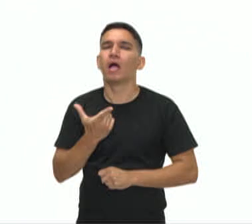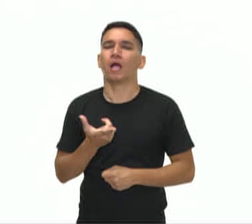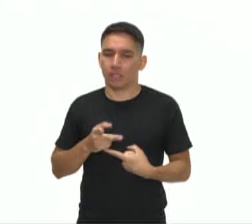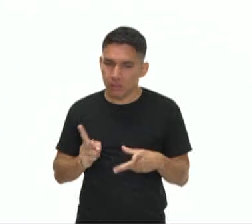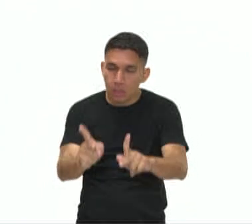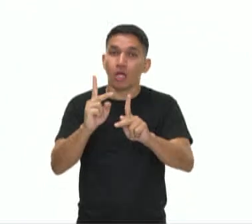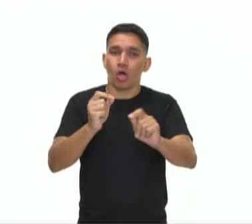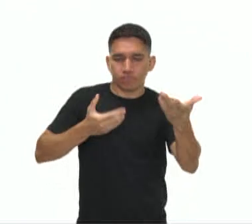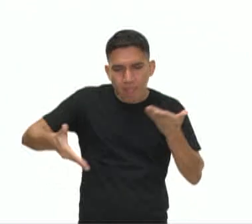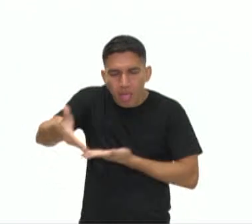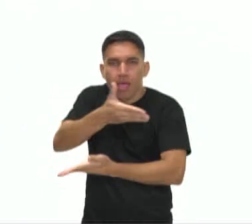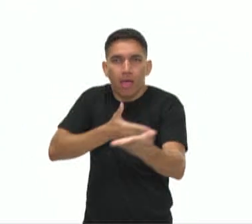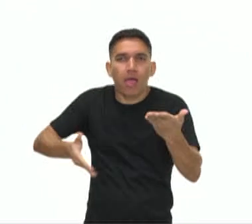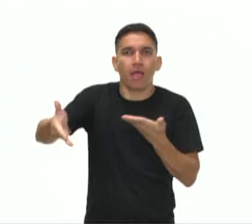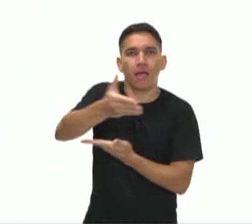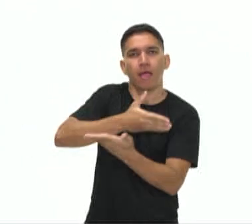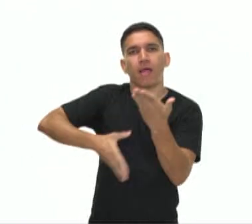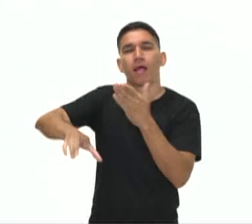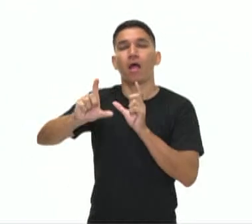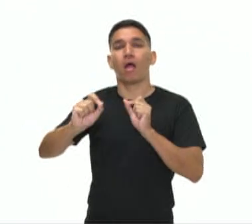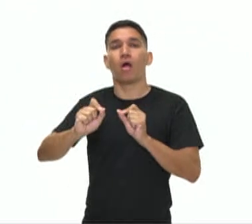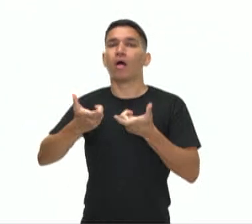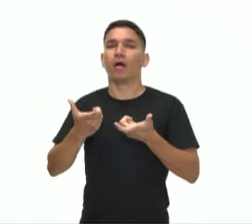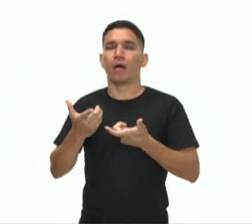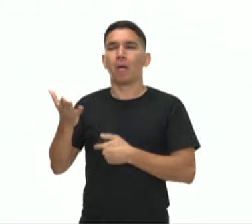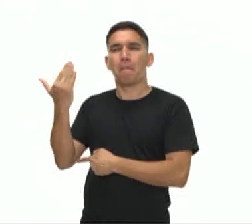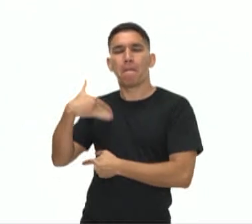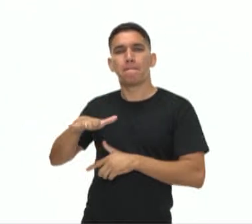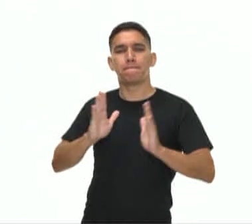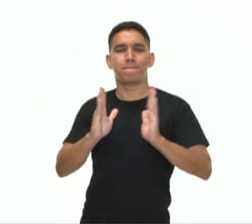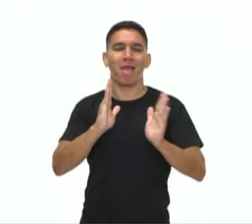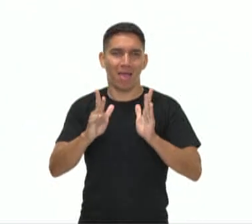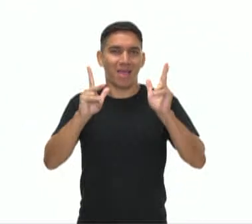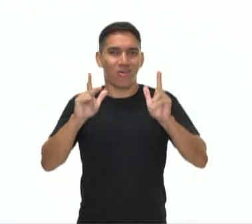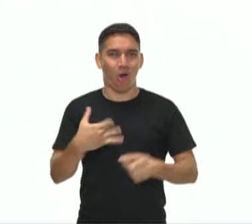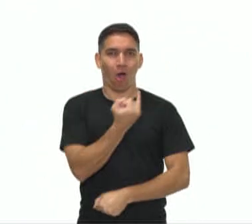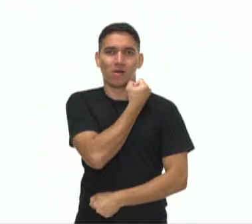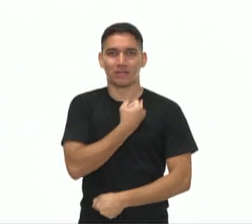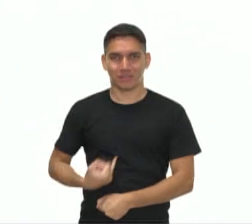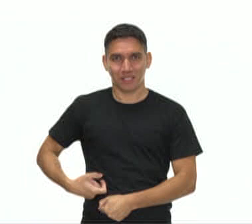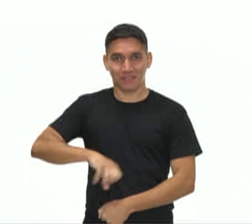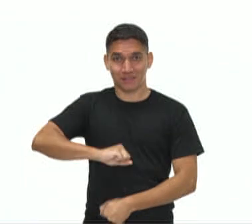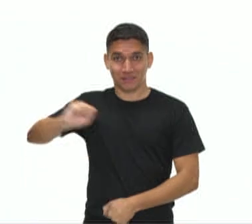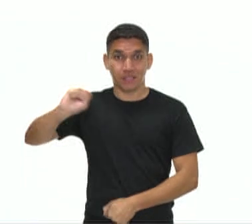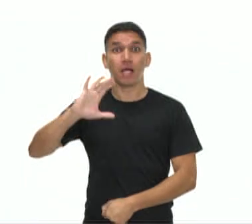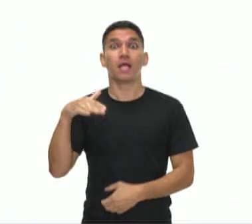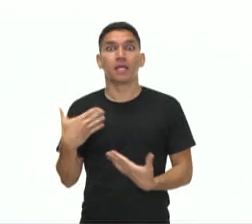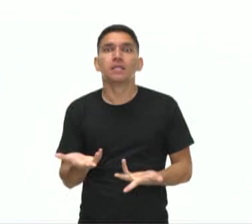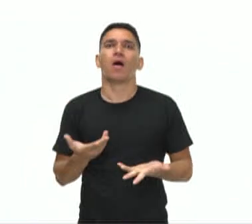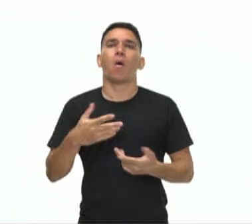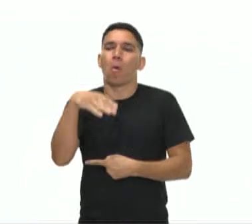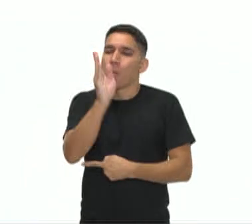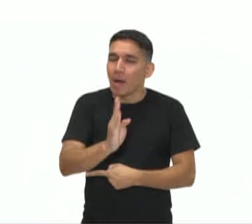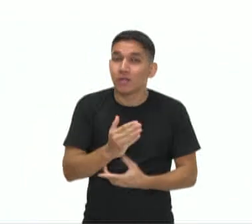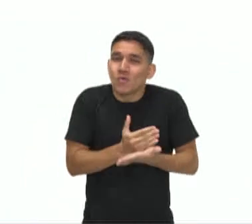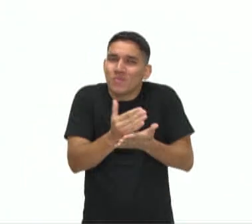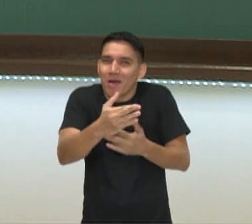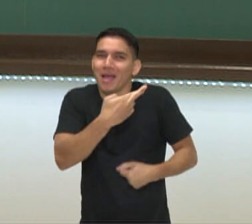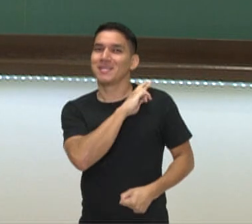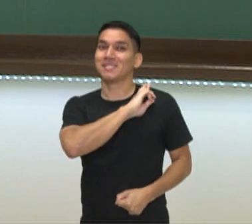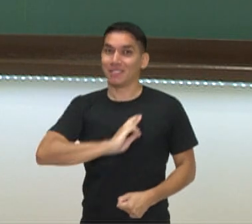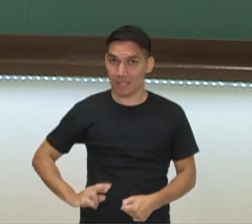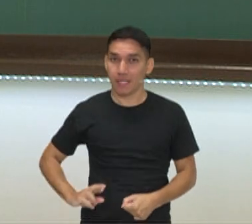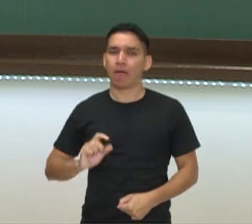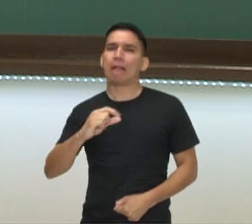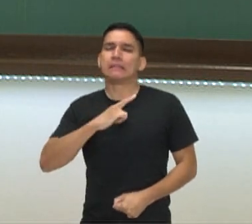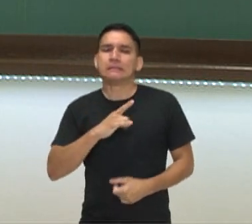uma articulação muito grande, né, como nos tempos do Império. Assim, o Brasil, no início da República, ainda tinha traços muito grandes